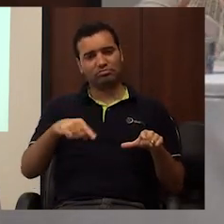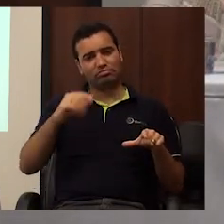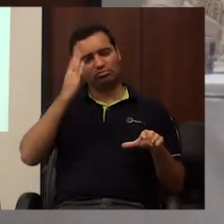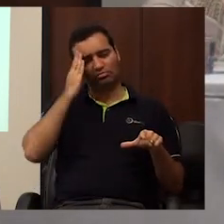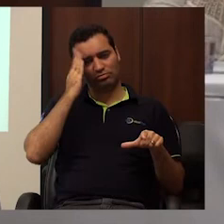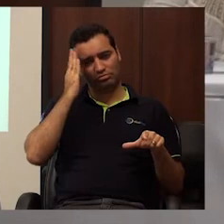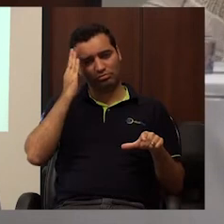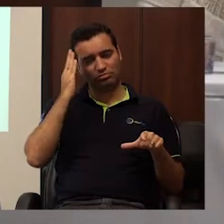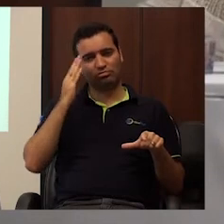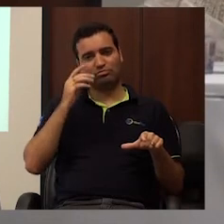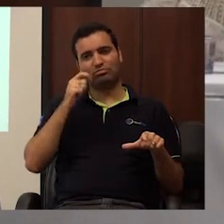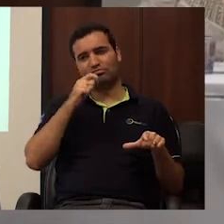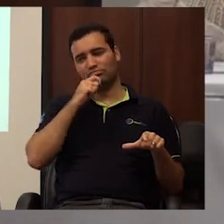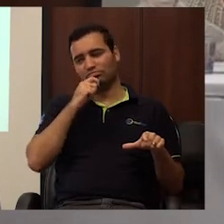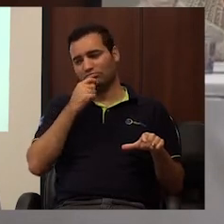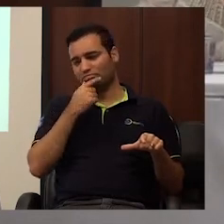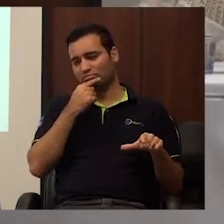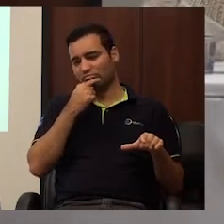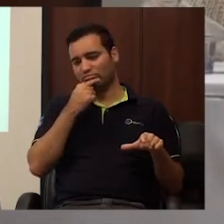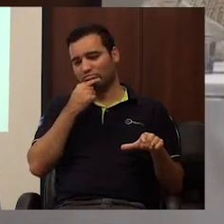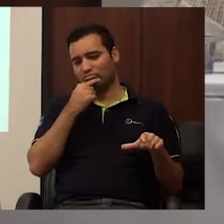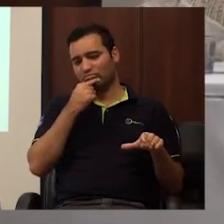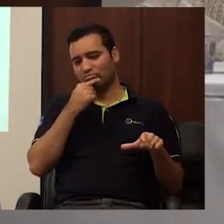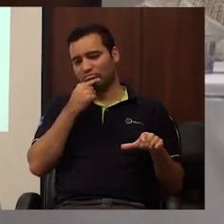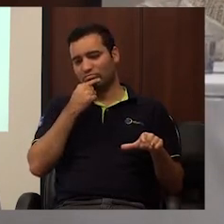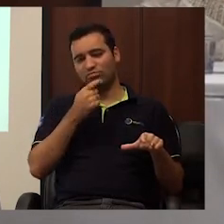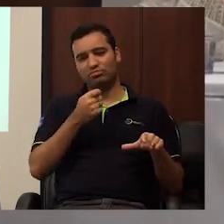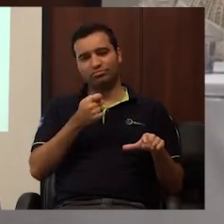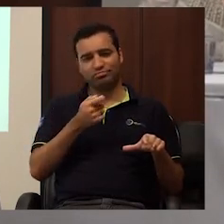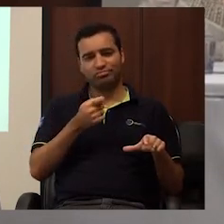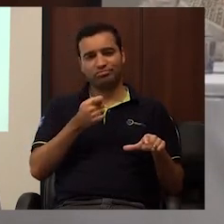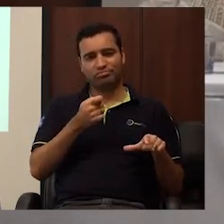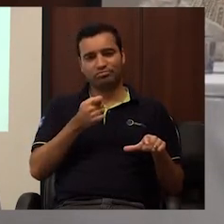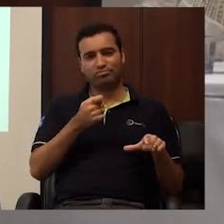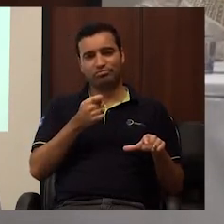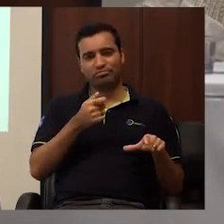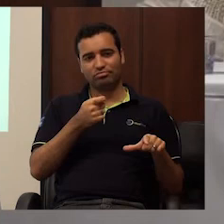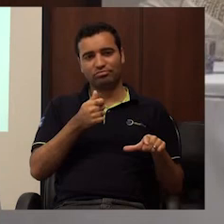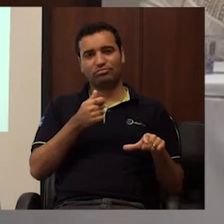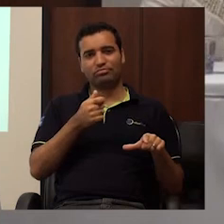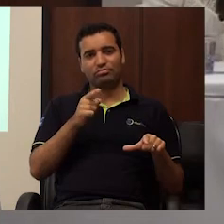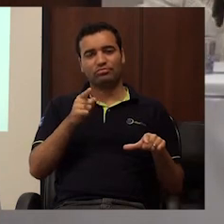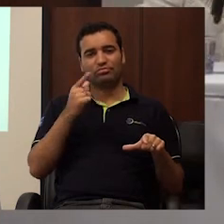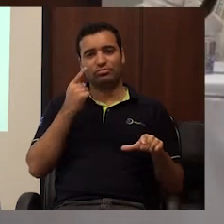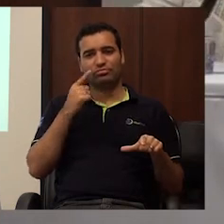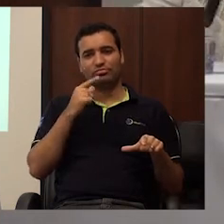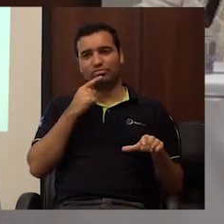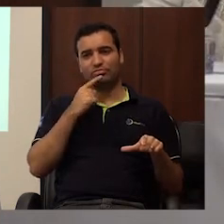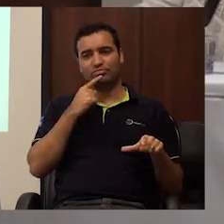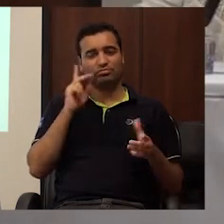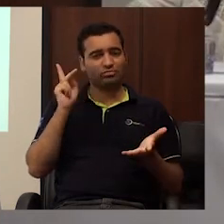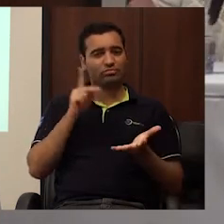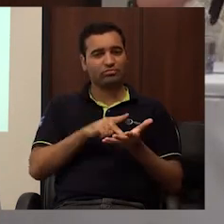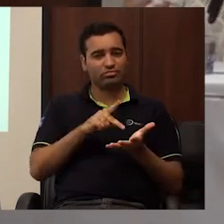que de forma ainda pouco consistente, né, para que sejam